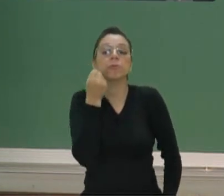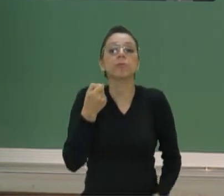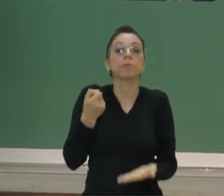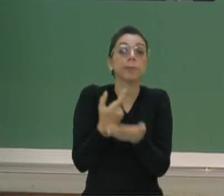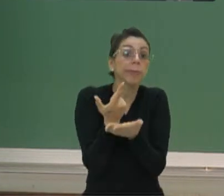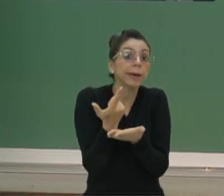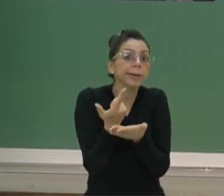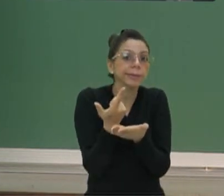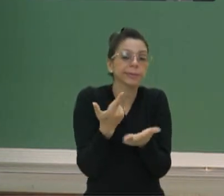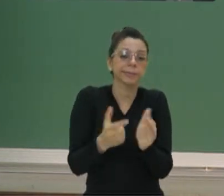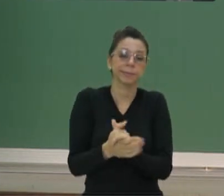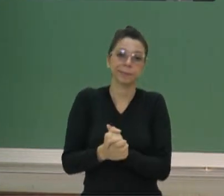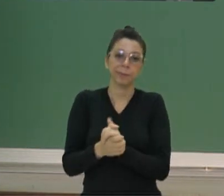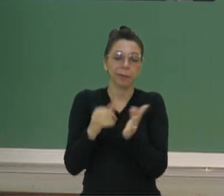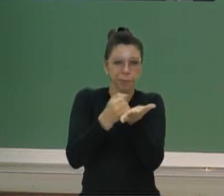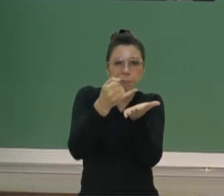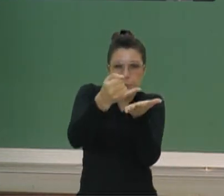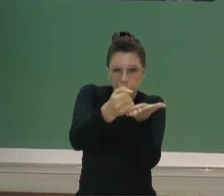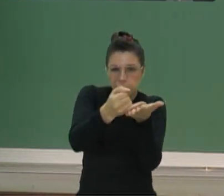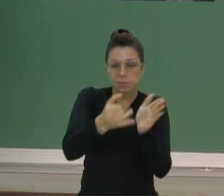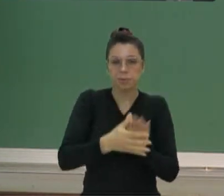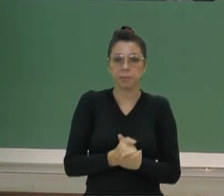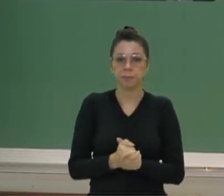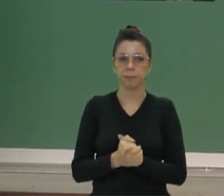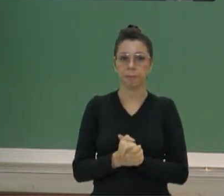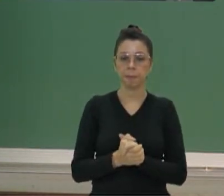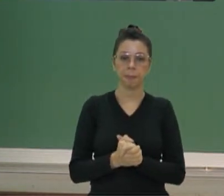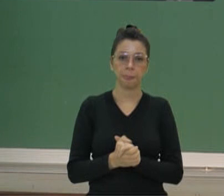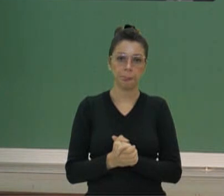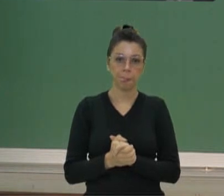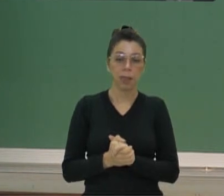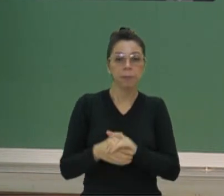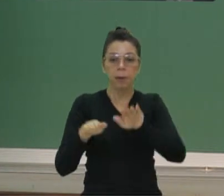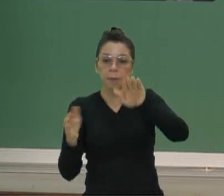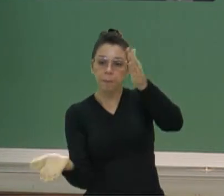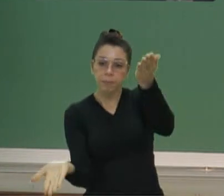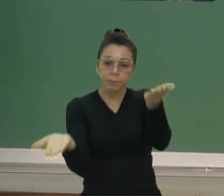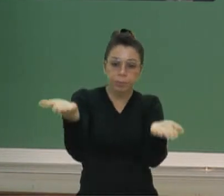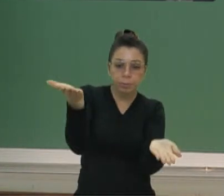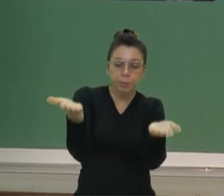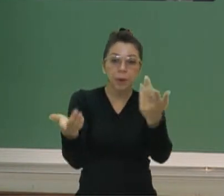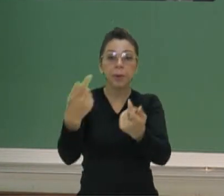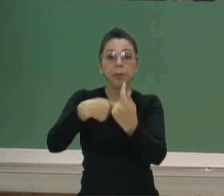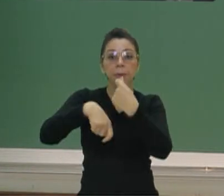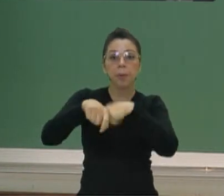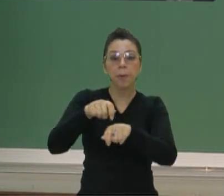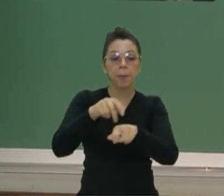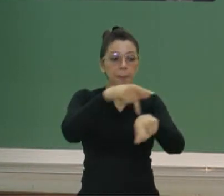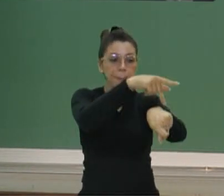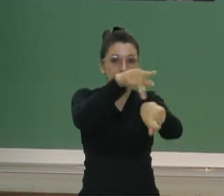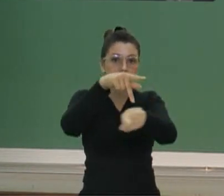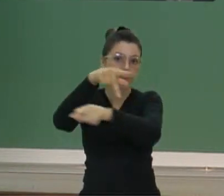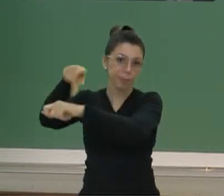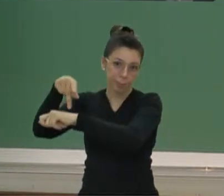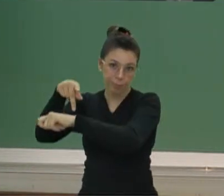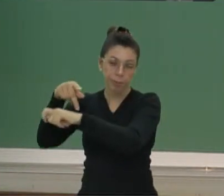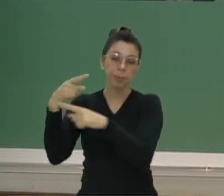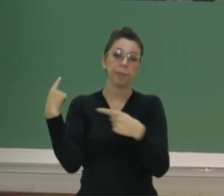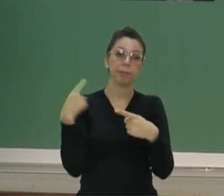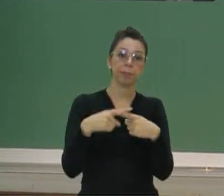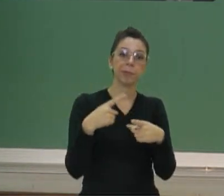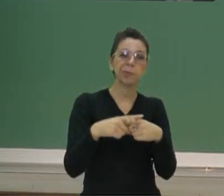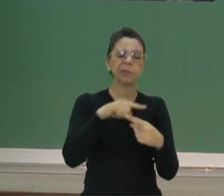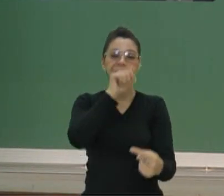acontece para que haja um equilíbrio econômico entre esses países, porque